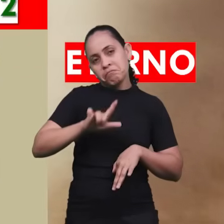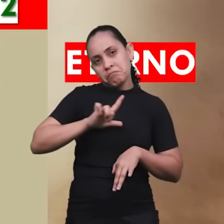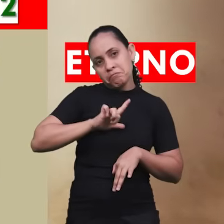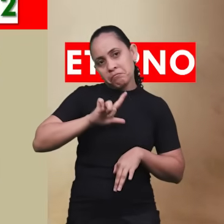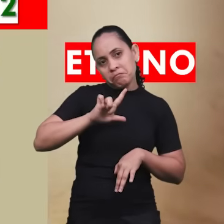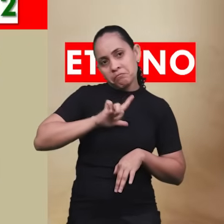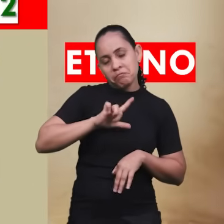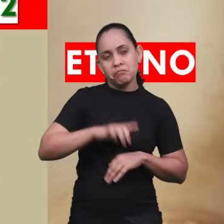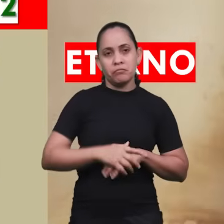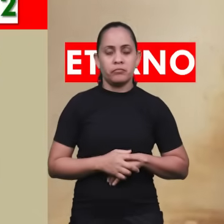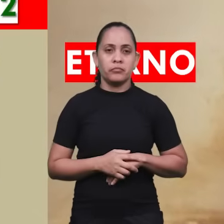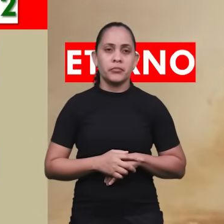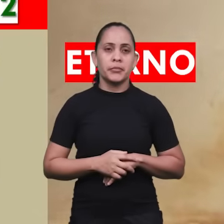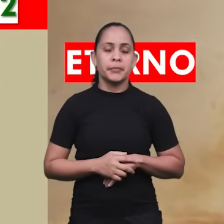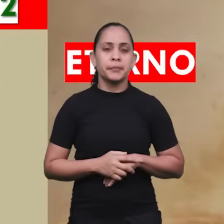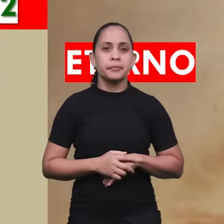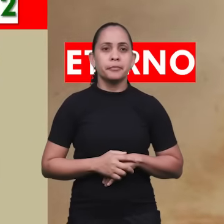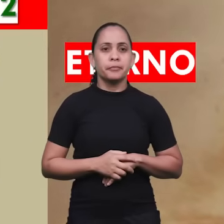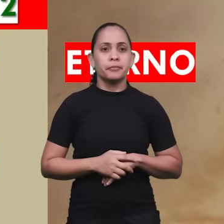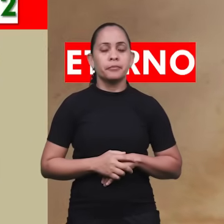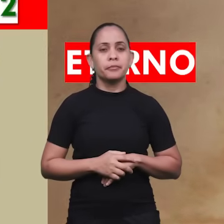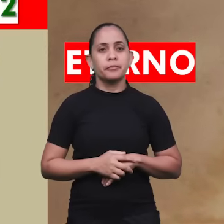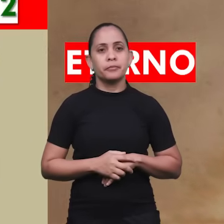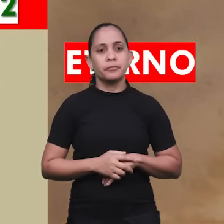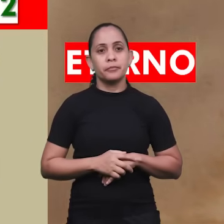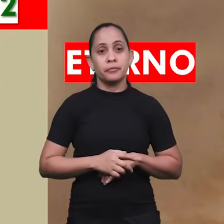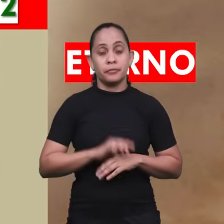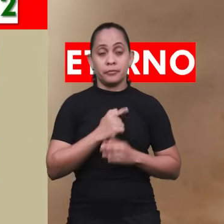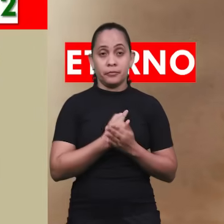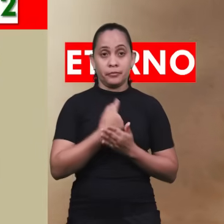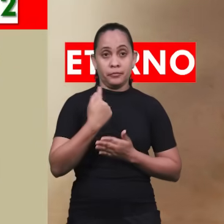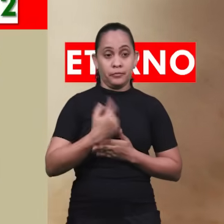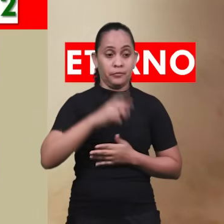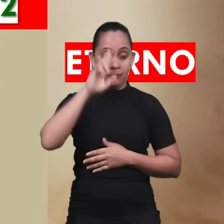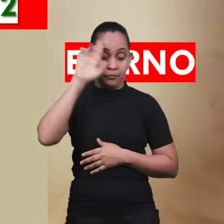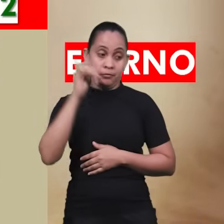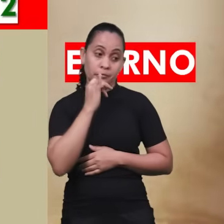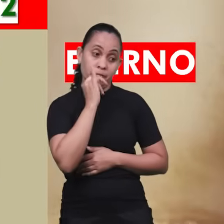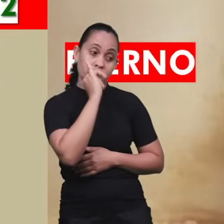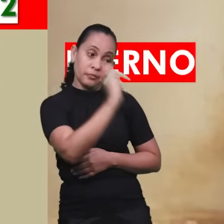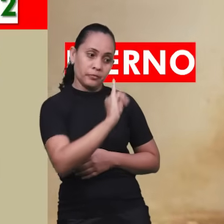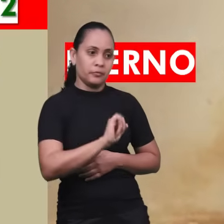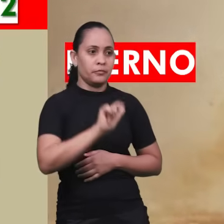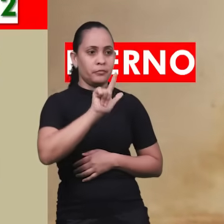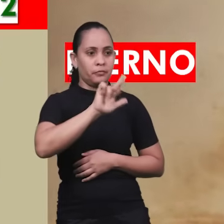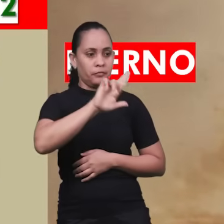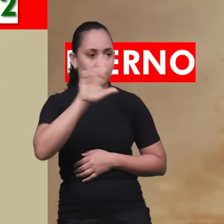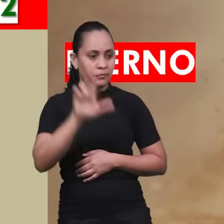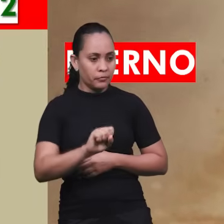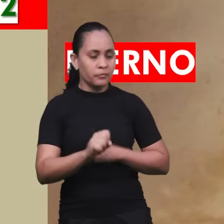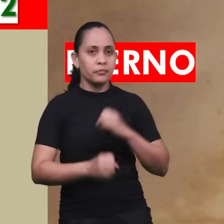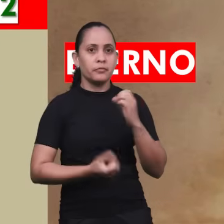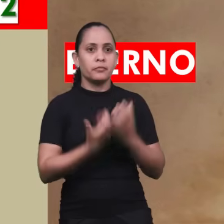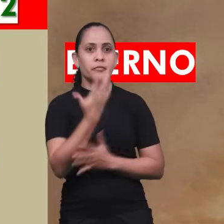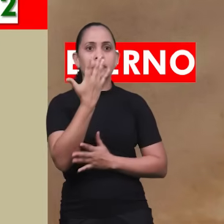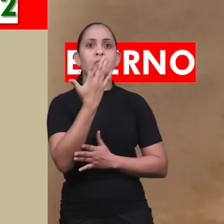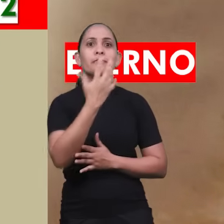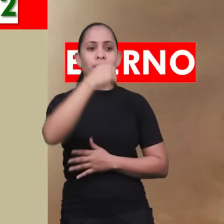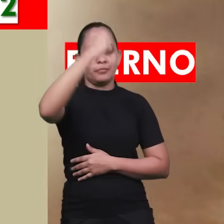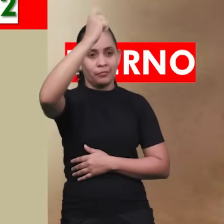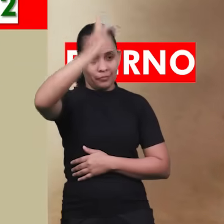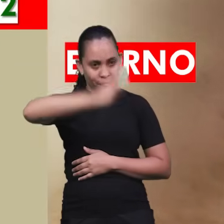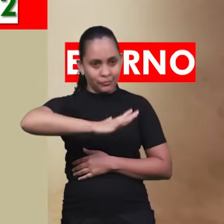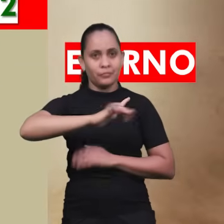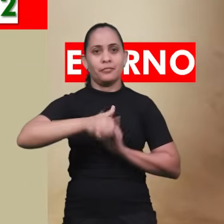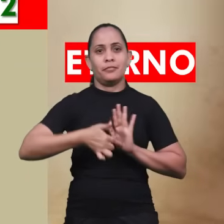existir. Está em Gênesis 1:3, diz assim: E disse Deus, haja luz, e houve luz. Então